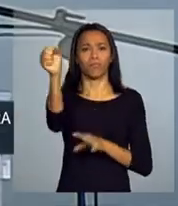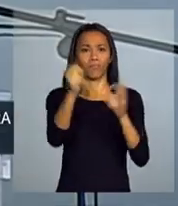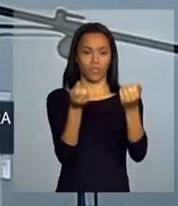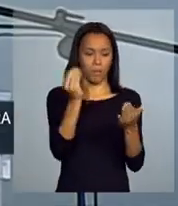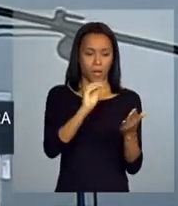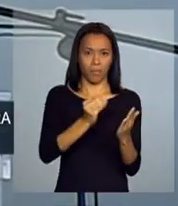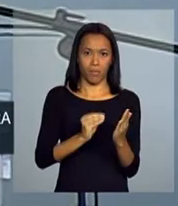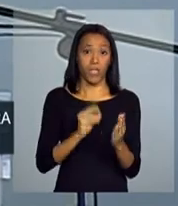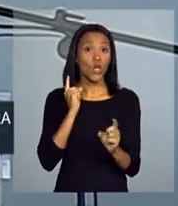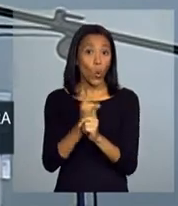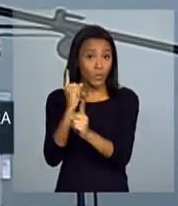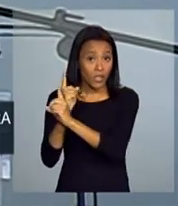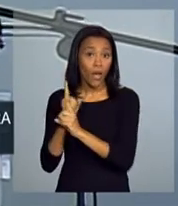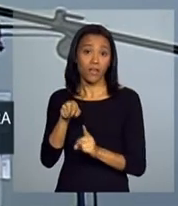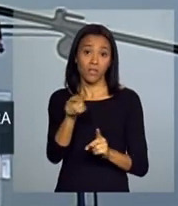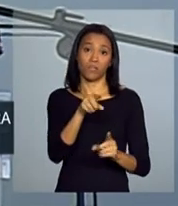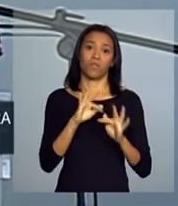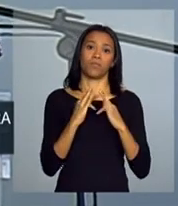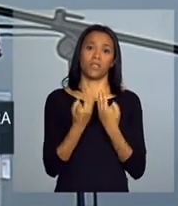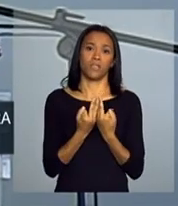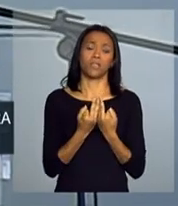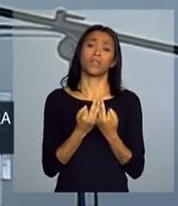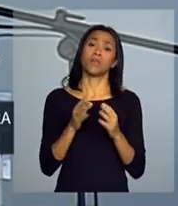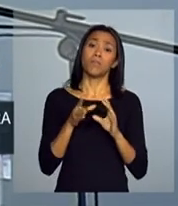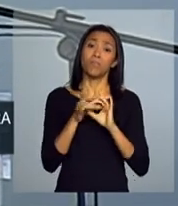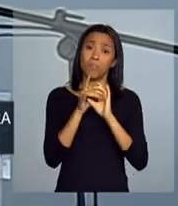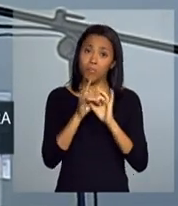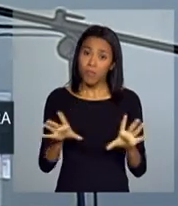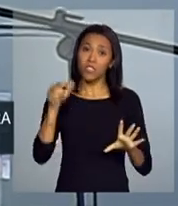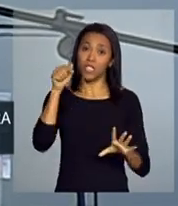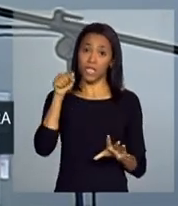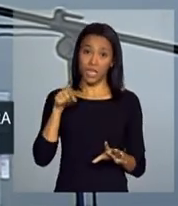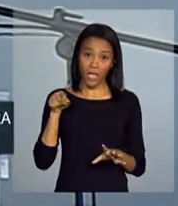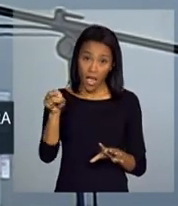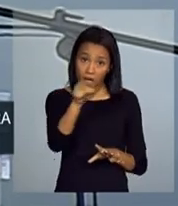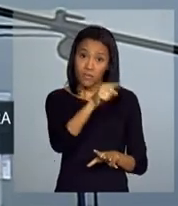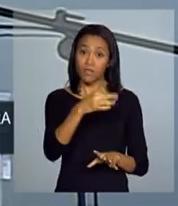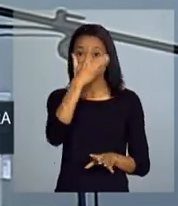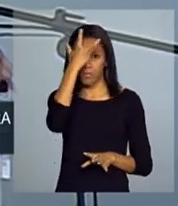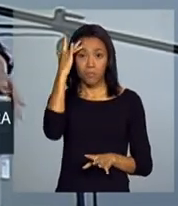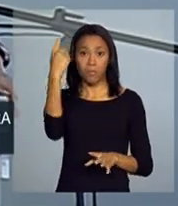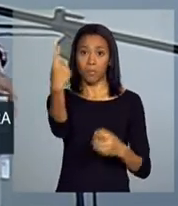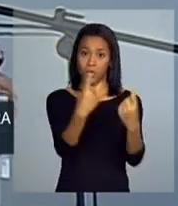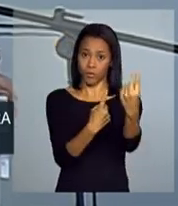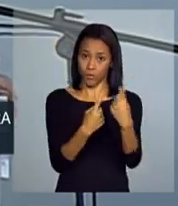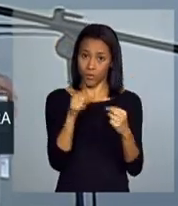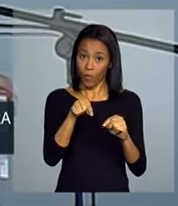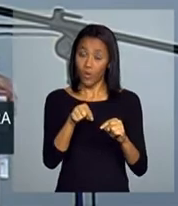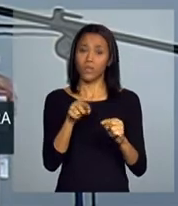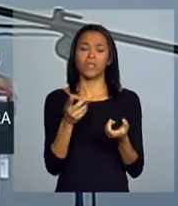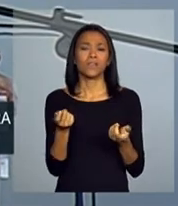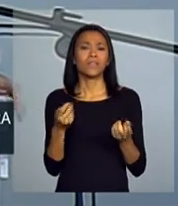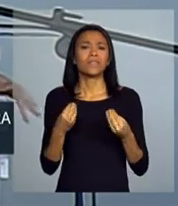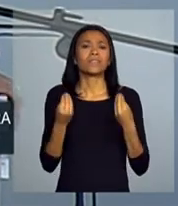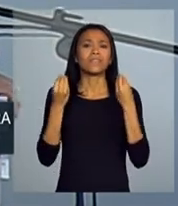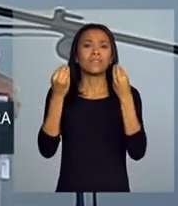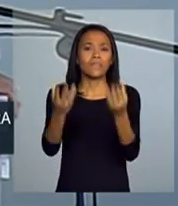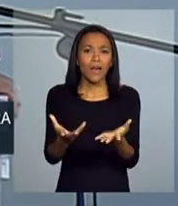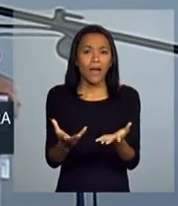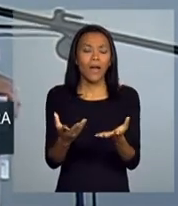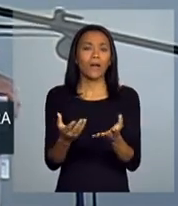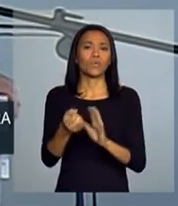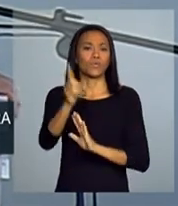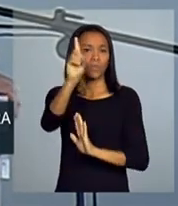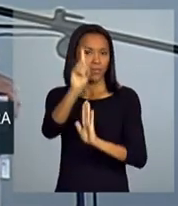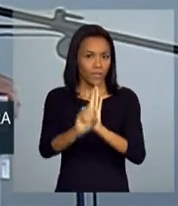e permitimos que essas pessoas sejam conduzidas a ter direitos que